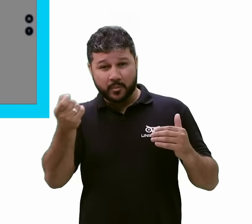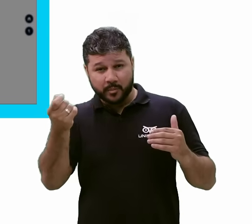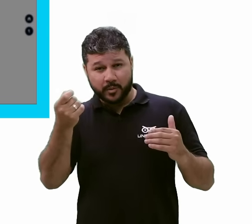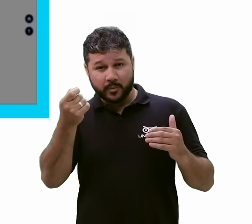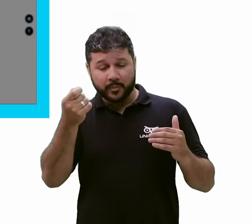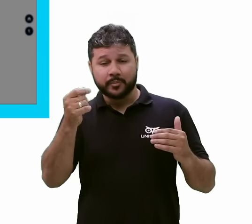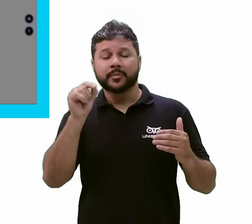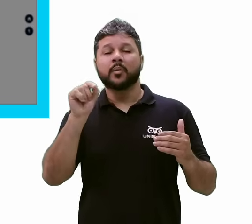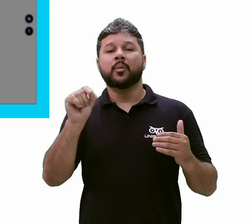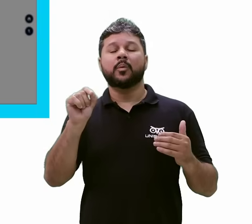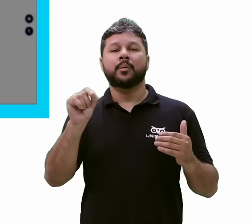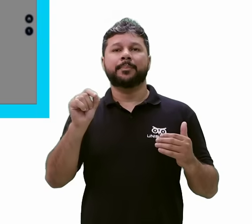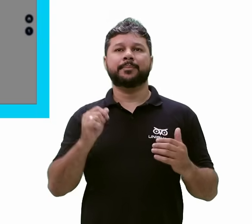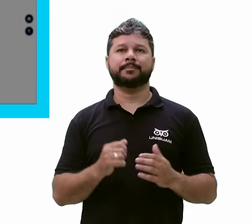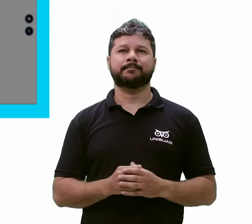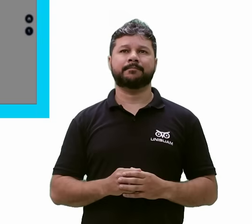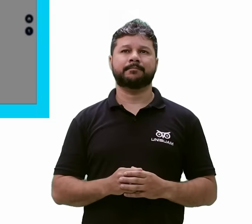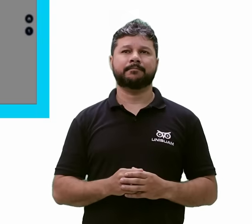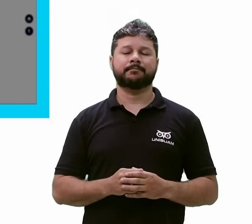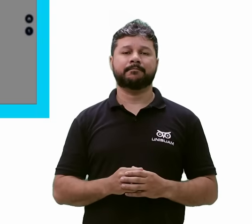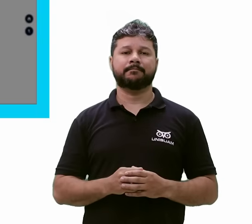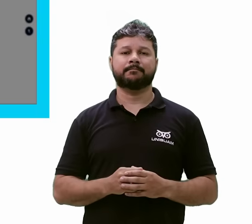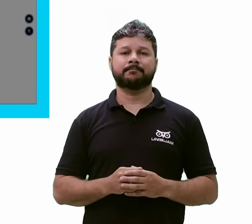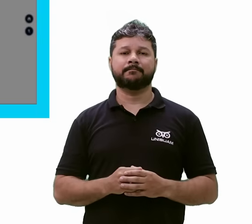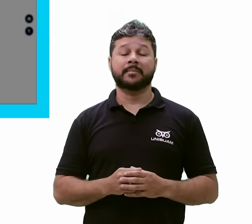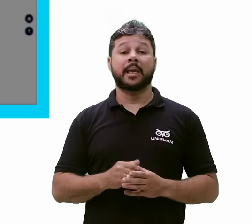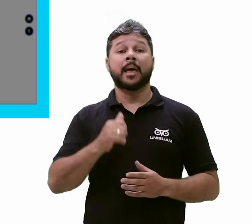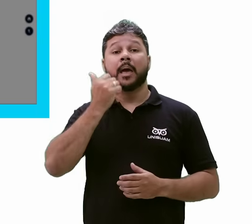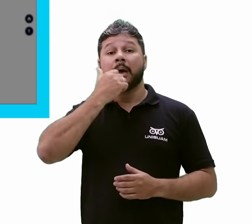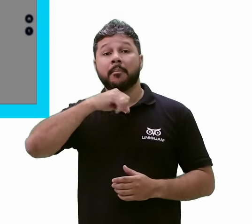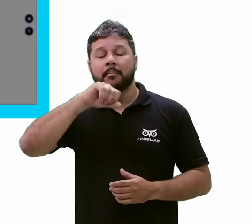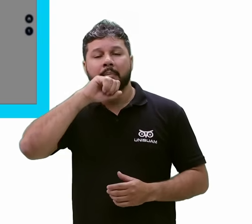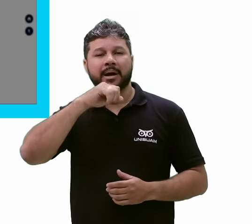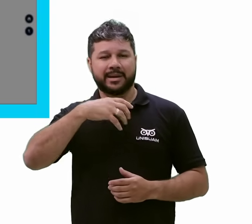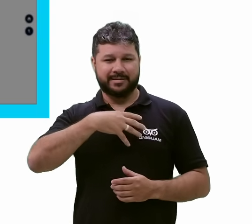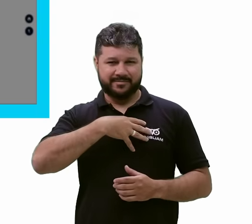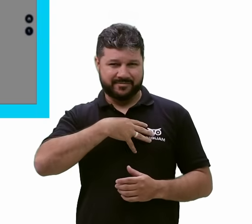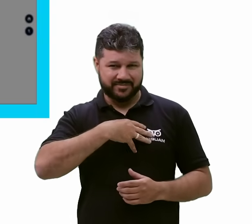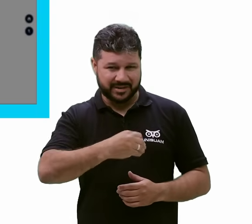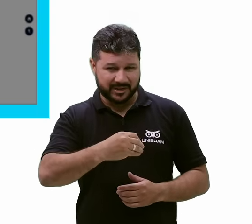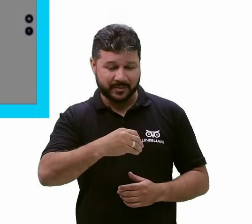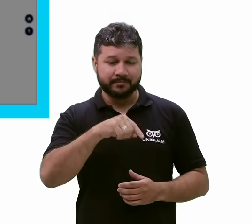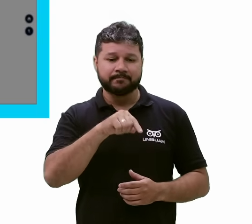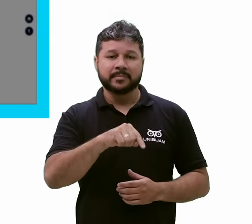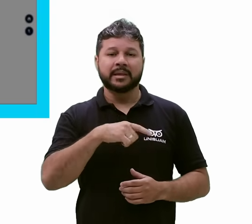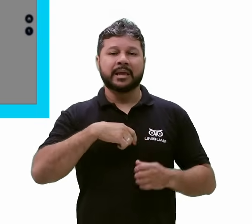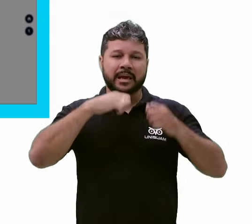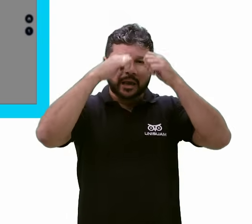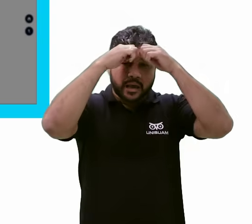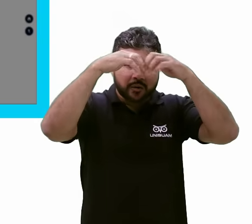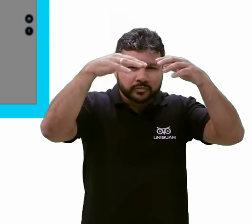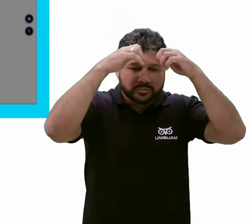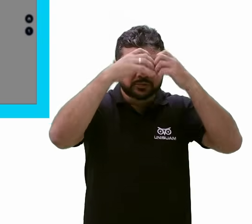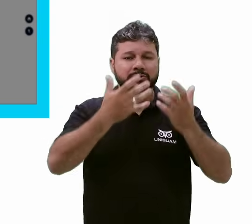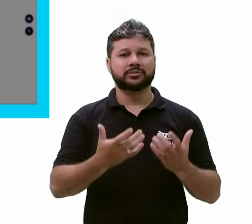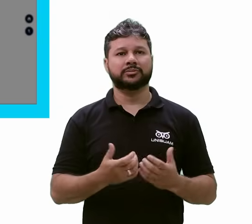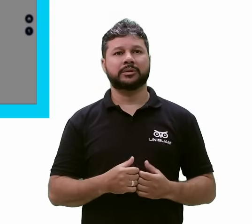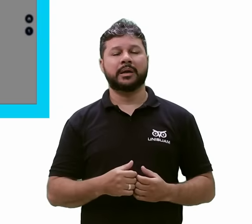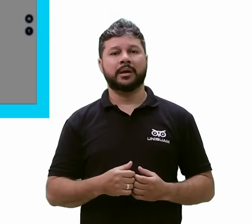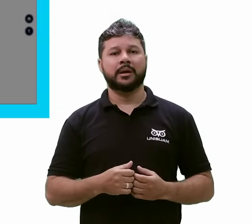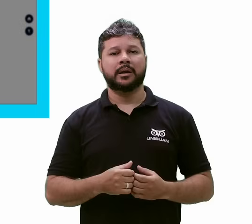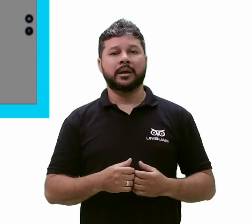2000, a gente tem muitas mães de crianças